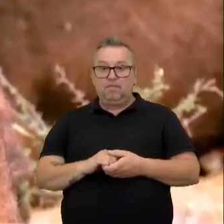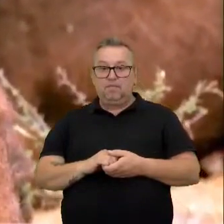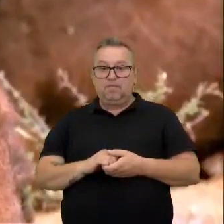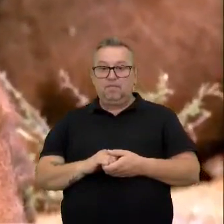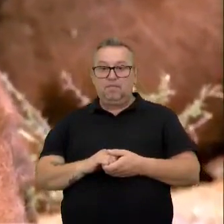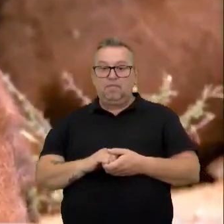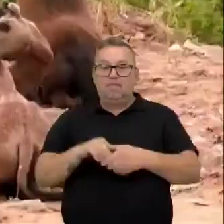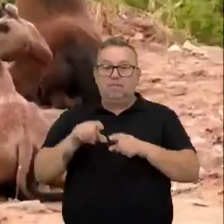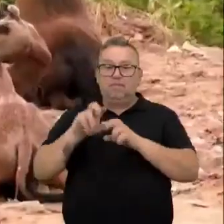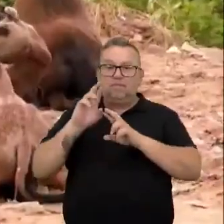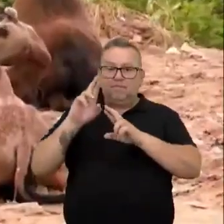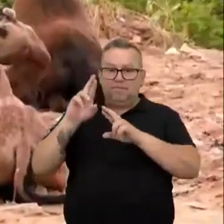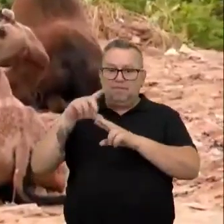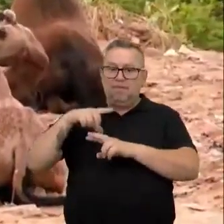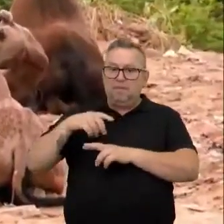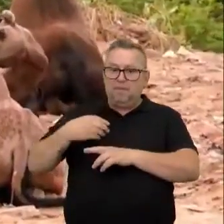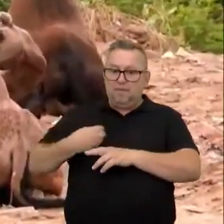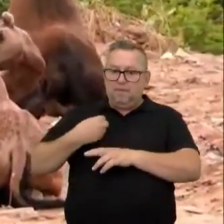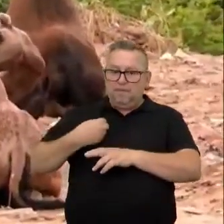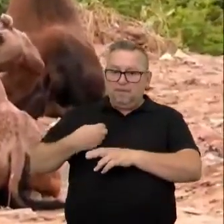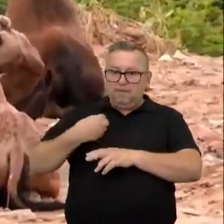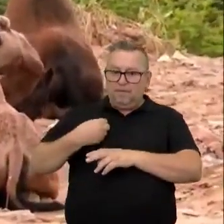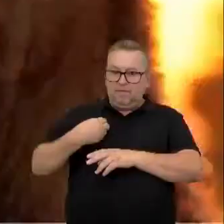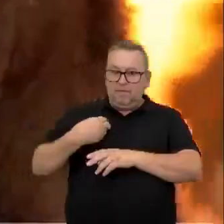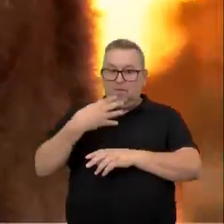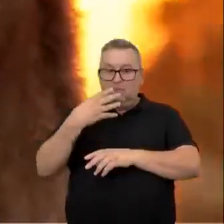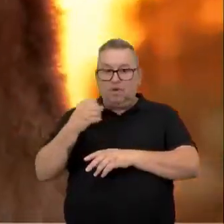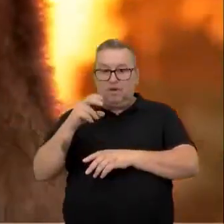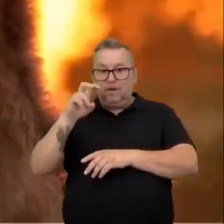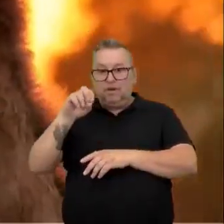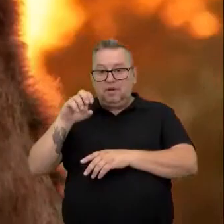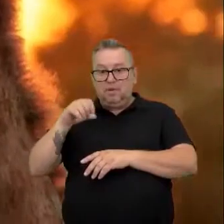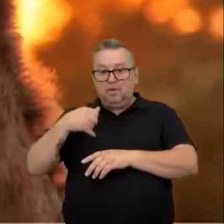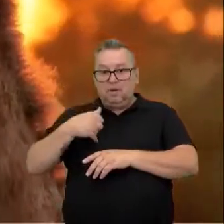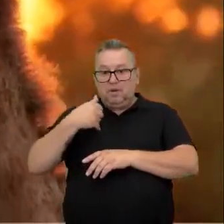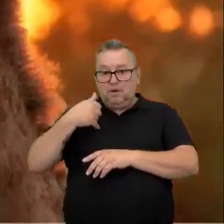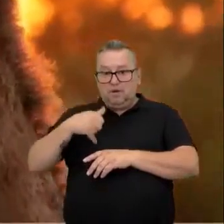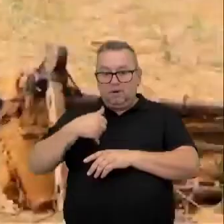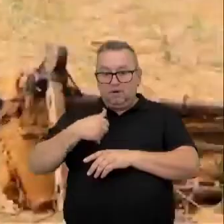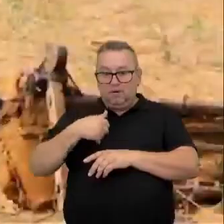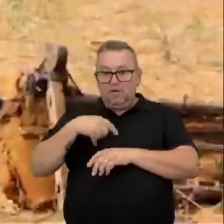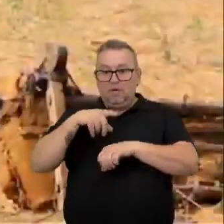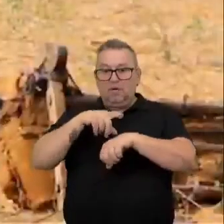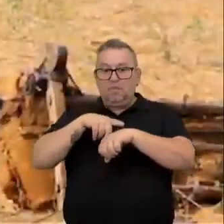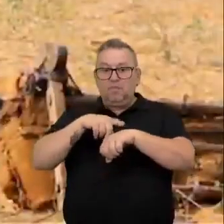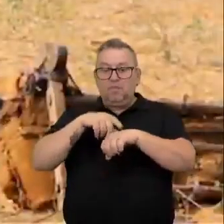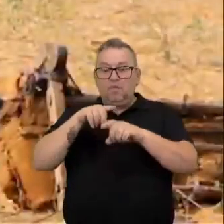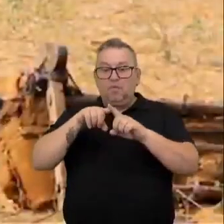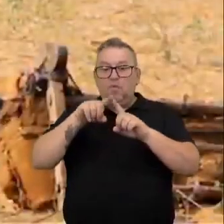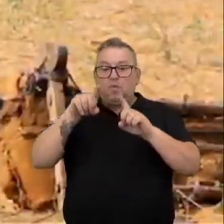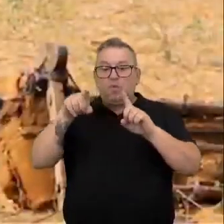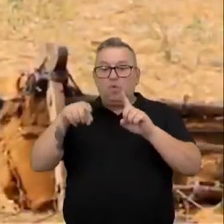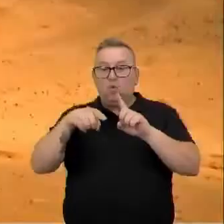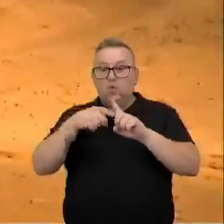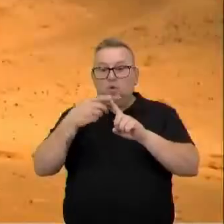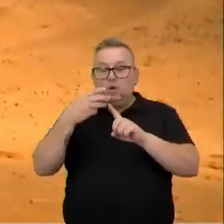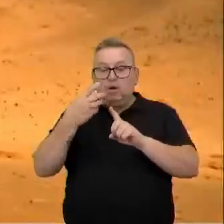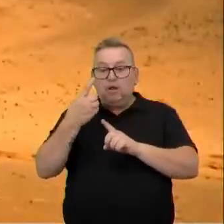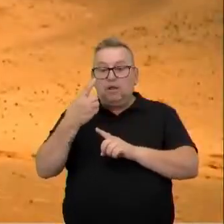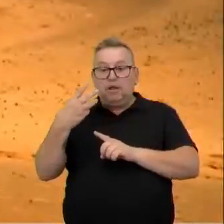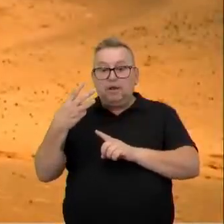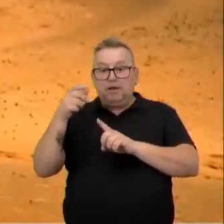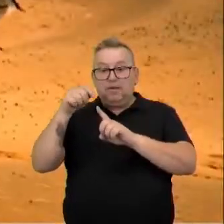A expectativa de vida de um camelo é de 40 a 50 anos e seu período de gestação dura em média 13